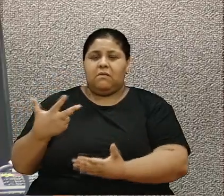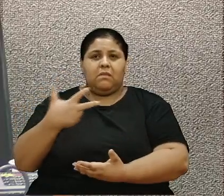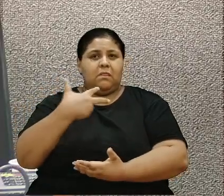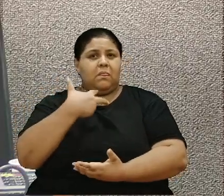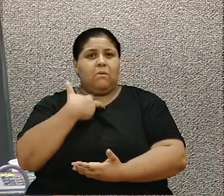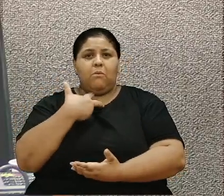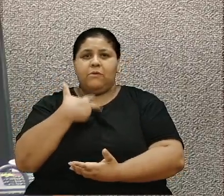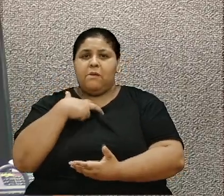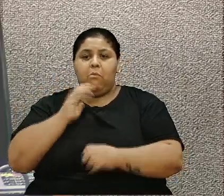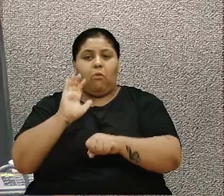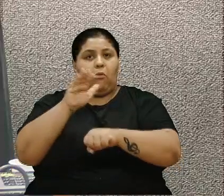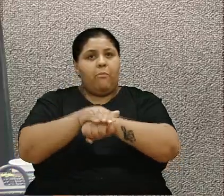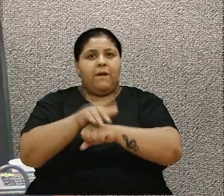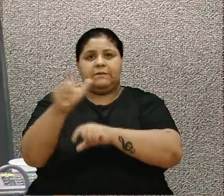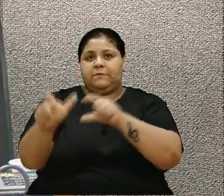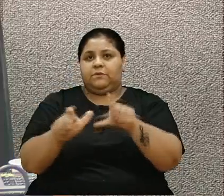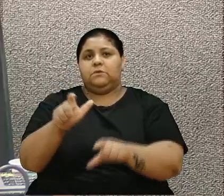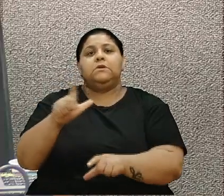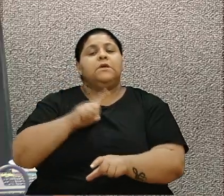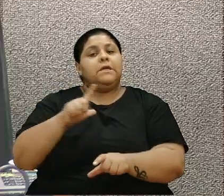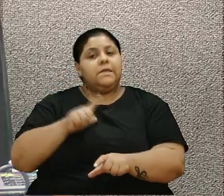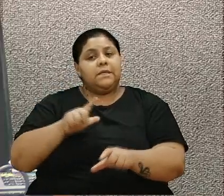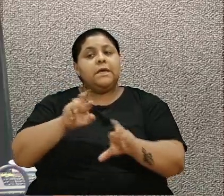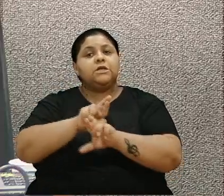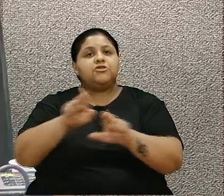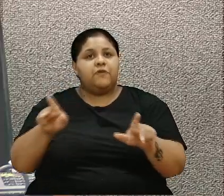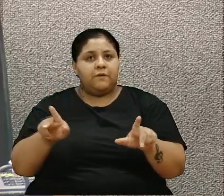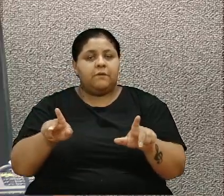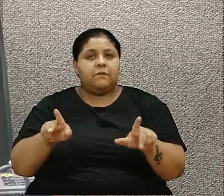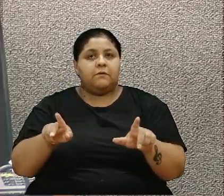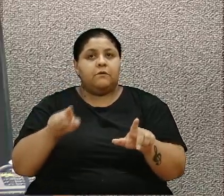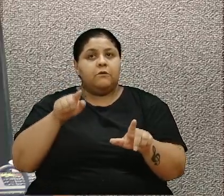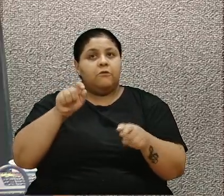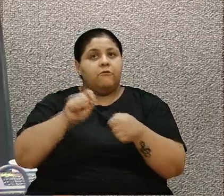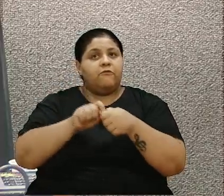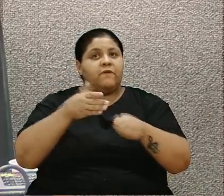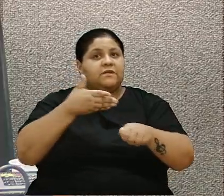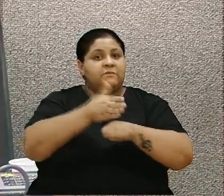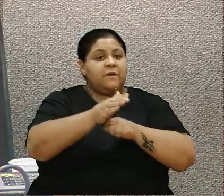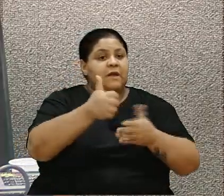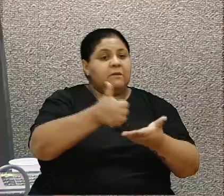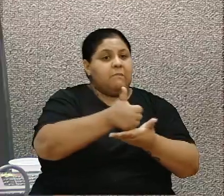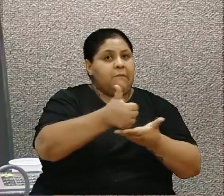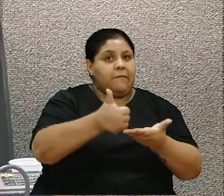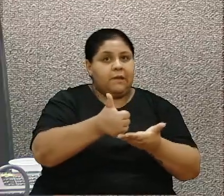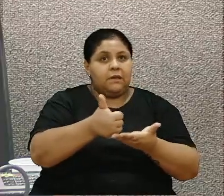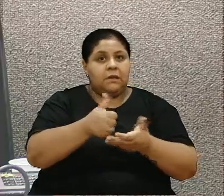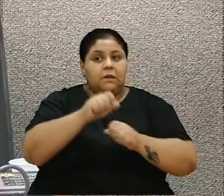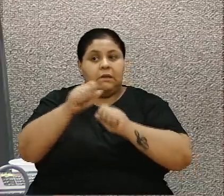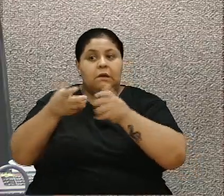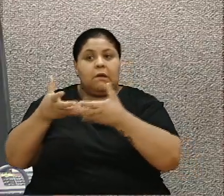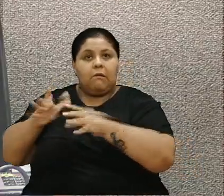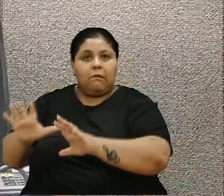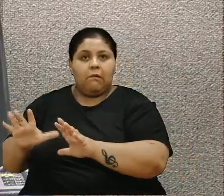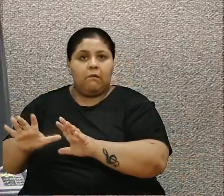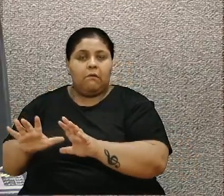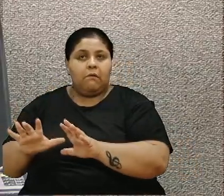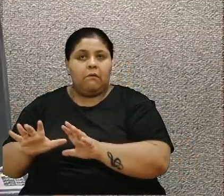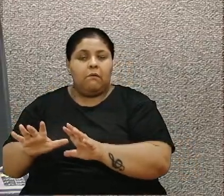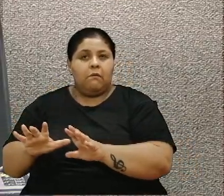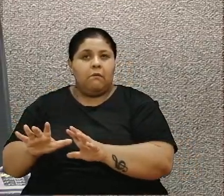ou a favor. Existe, sim, algumas divergências, e isso faz parte de quem é base e de quem é oposição. Alguma coisa elas falam,